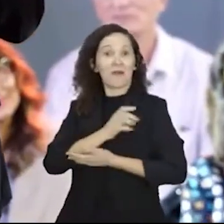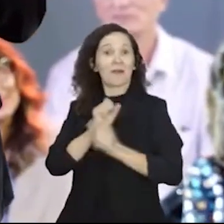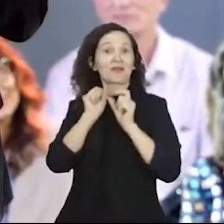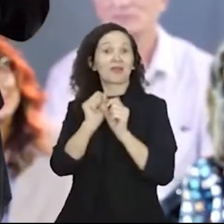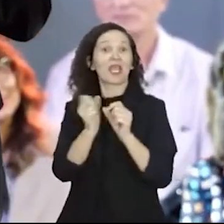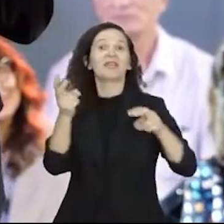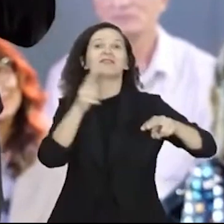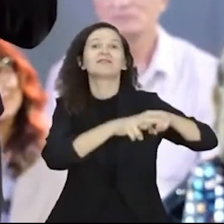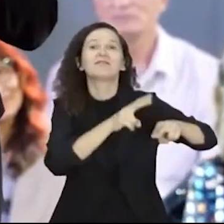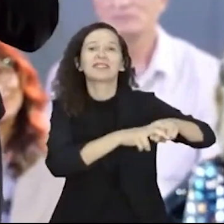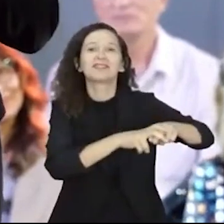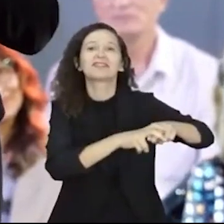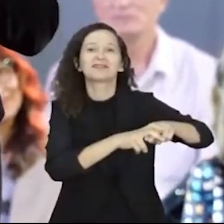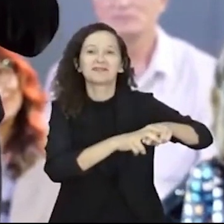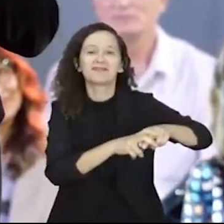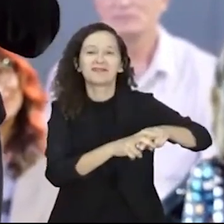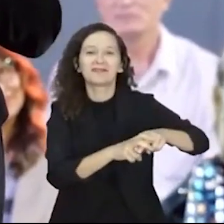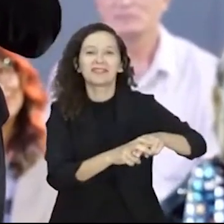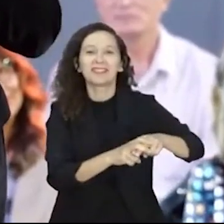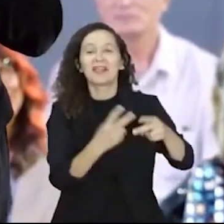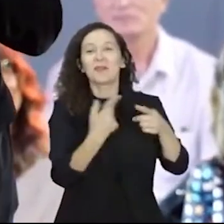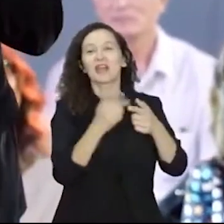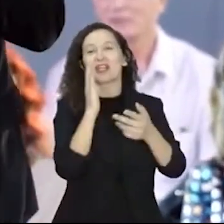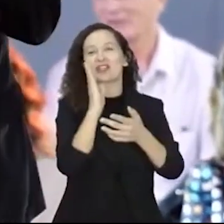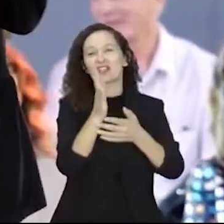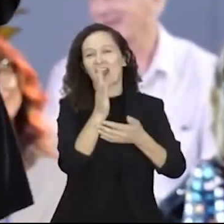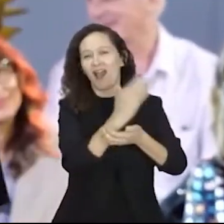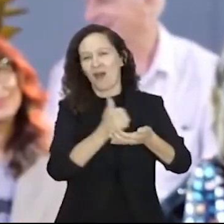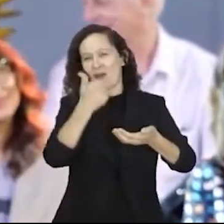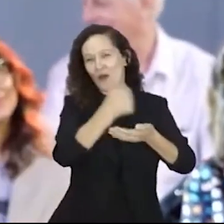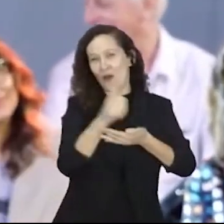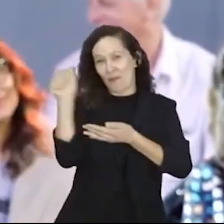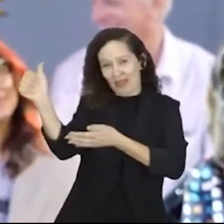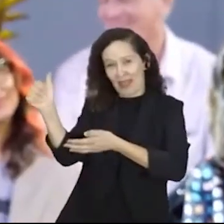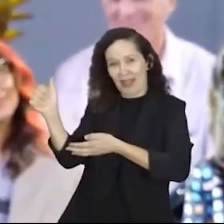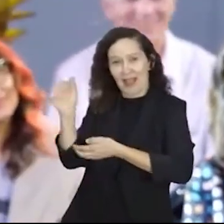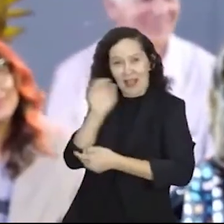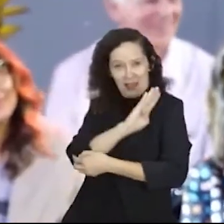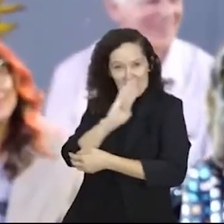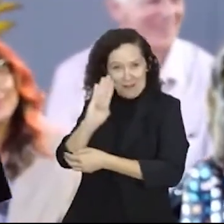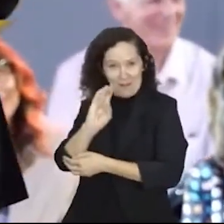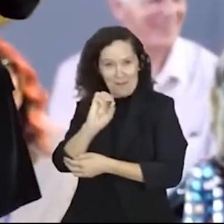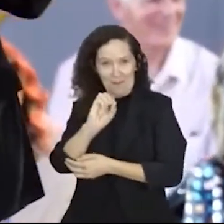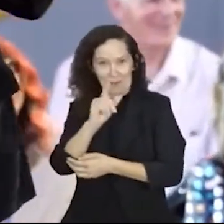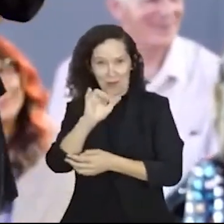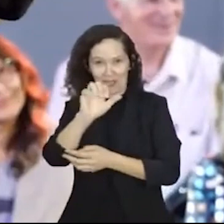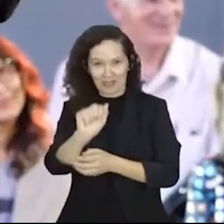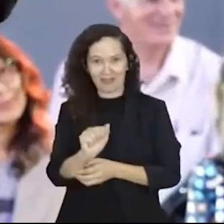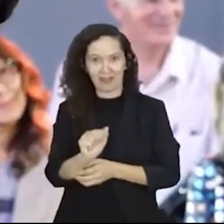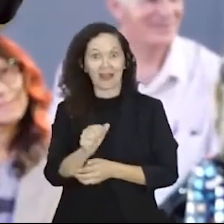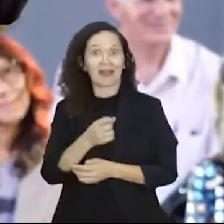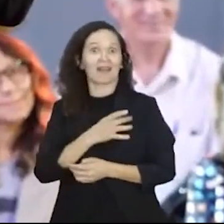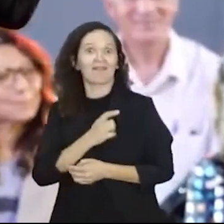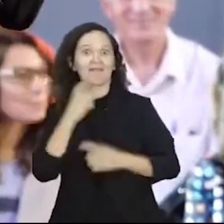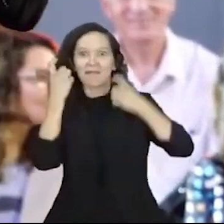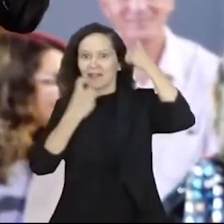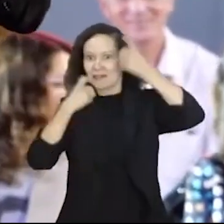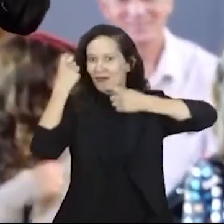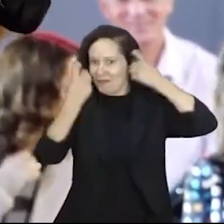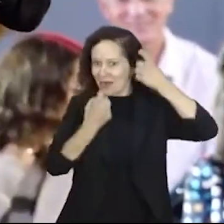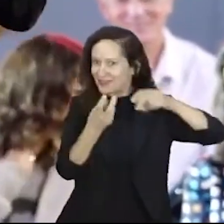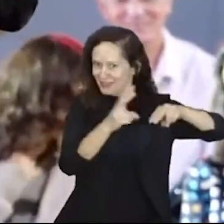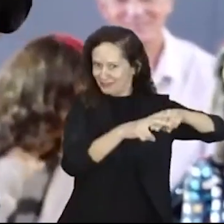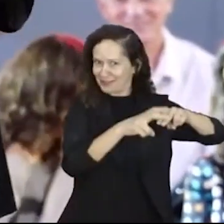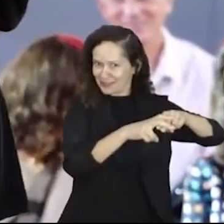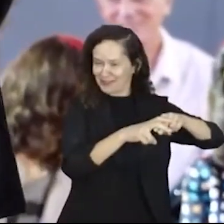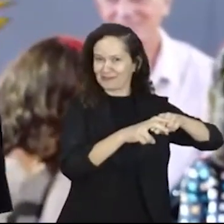a presidenta que deu o golpe no Evo Morales. Ele agora está preocupado. A coisa é tão